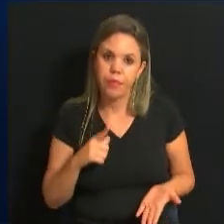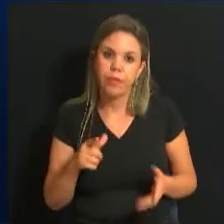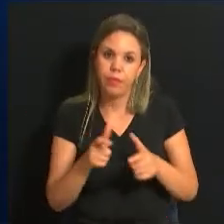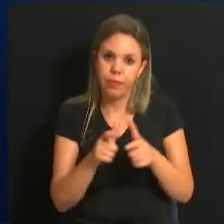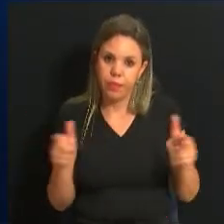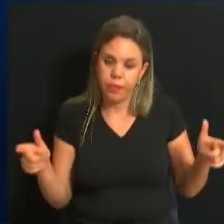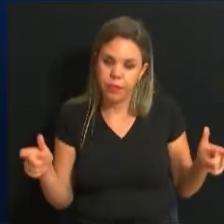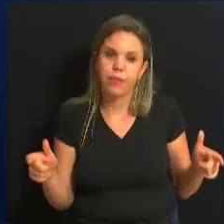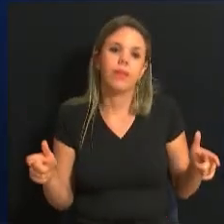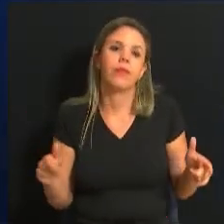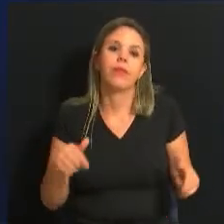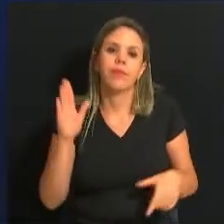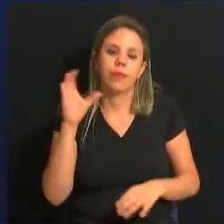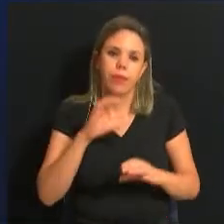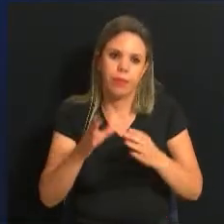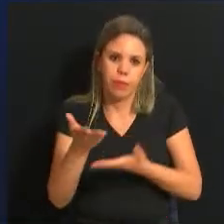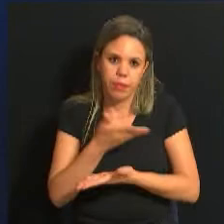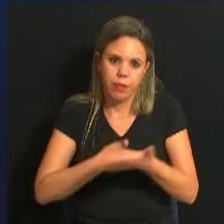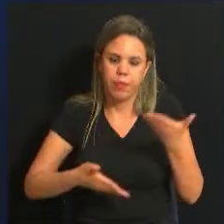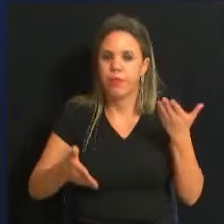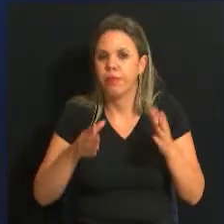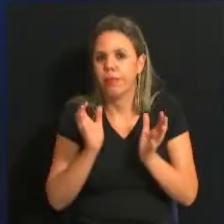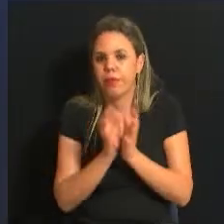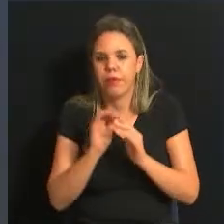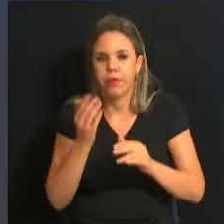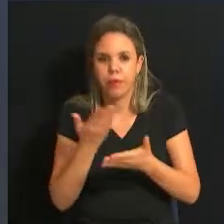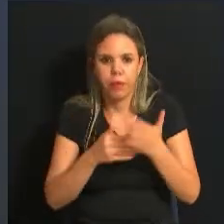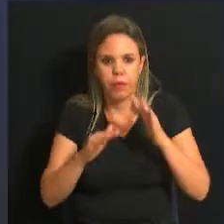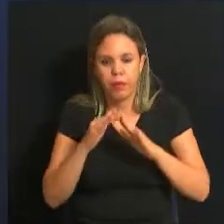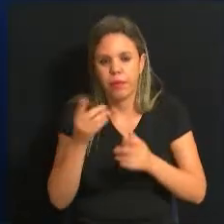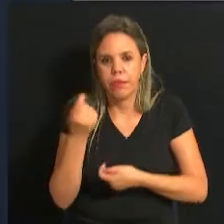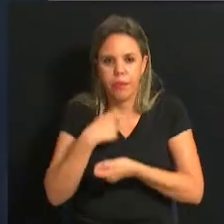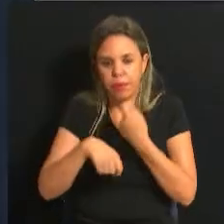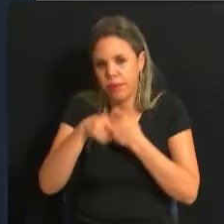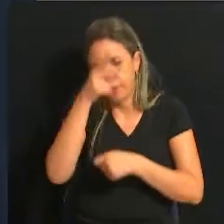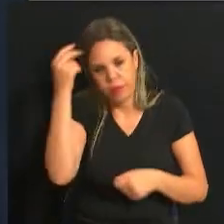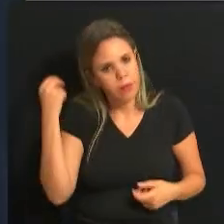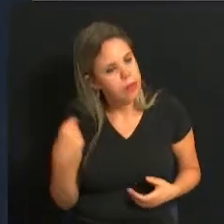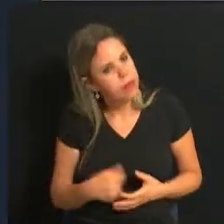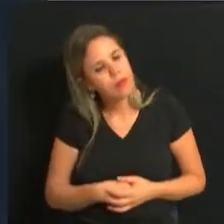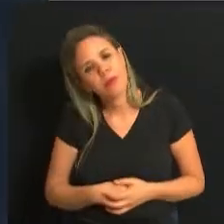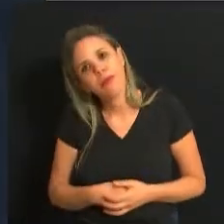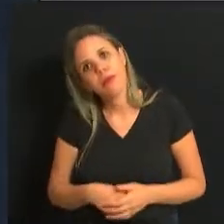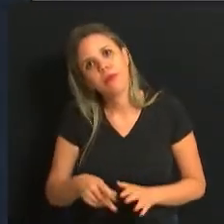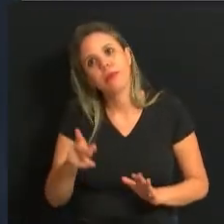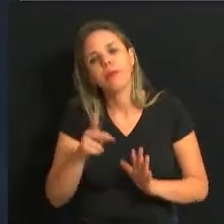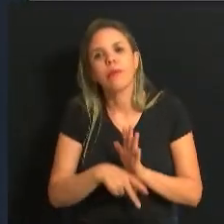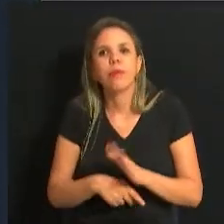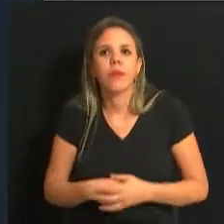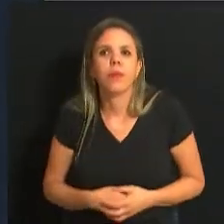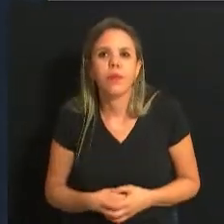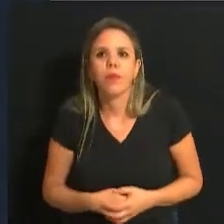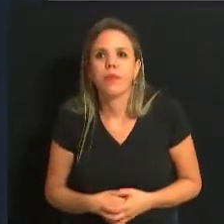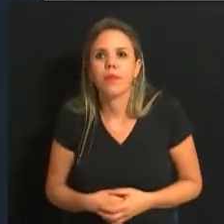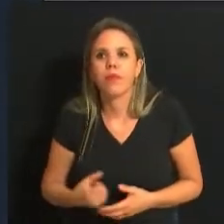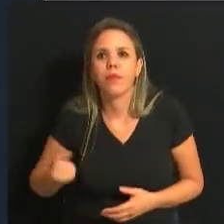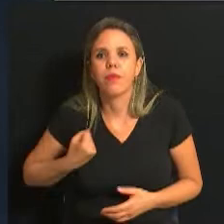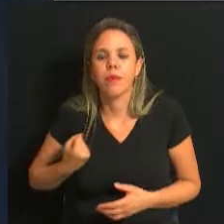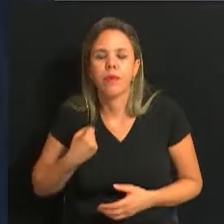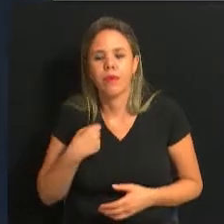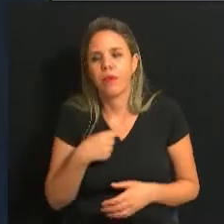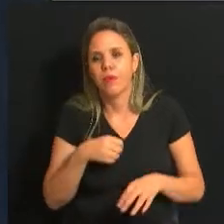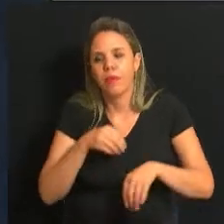relação e interação entre a comunidade escolar e a administração pública. Esse projeto ele vem trazer números para que